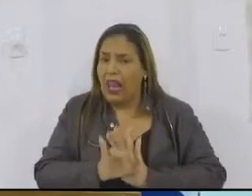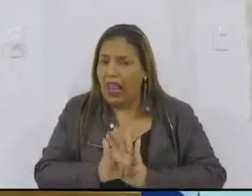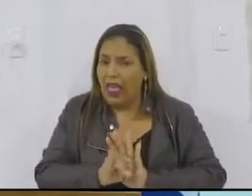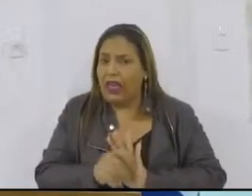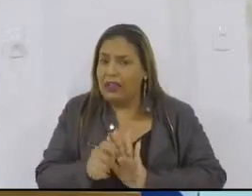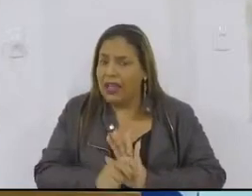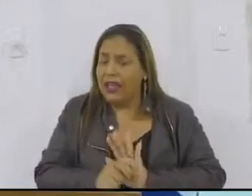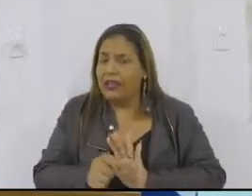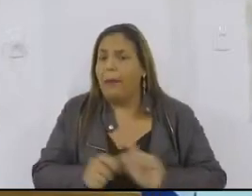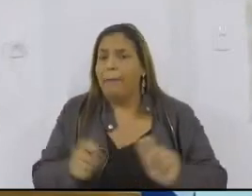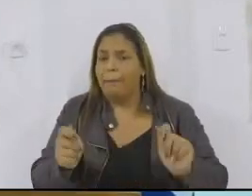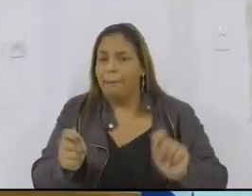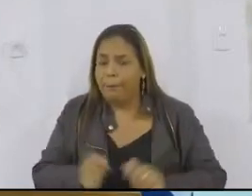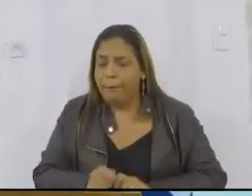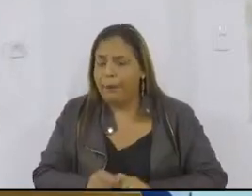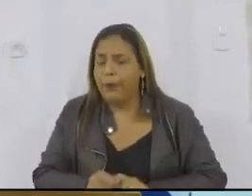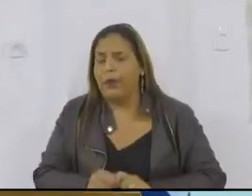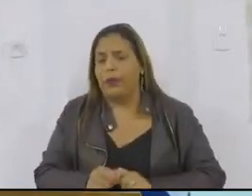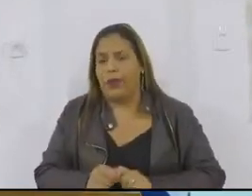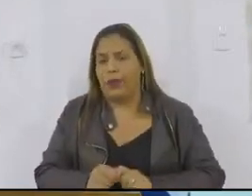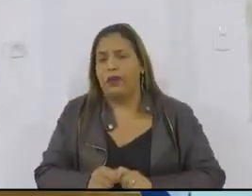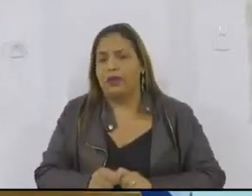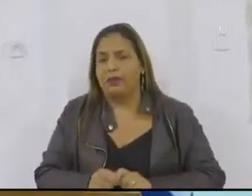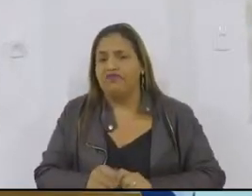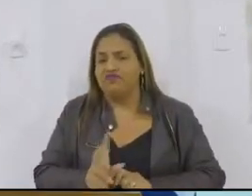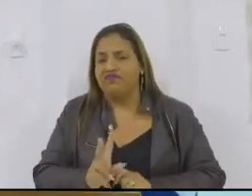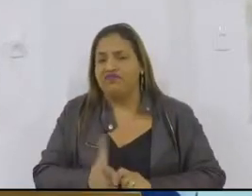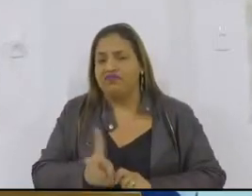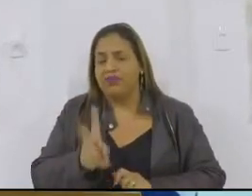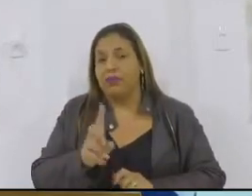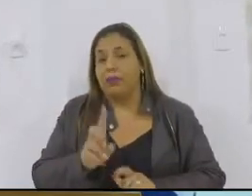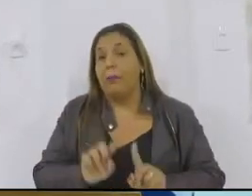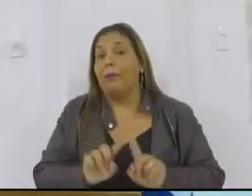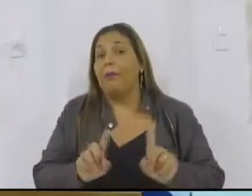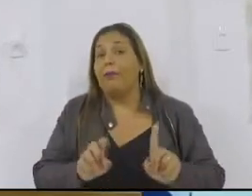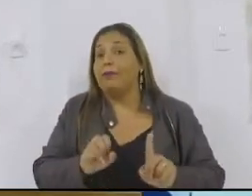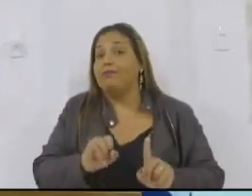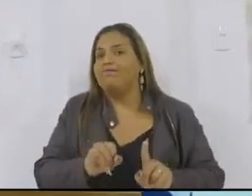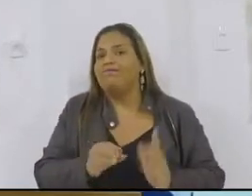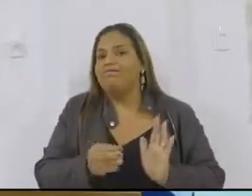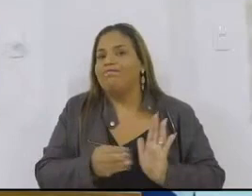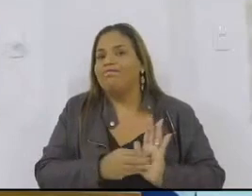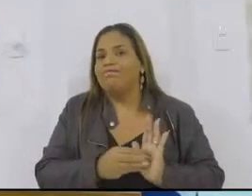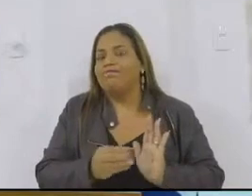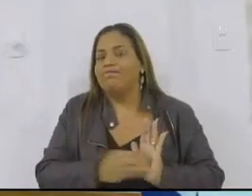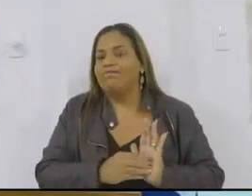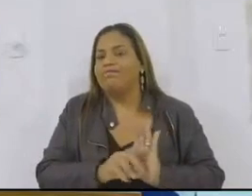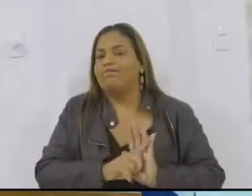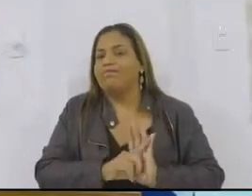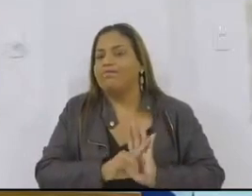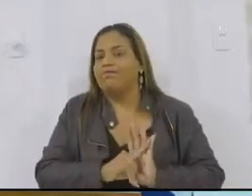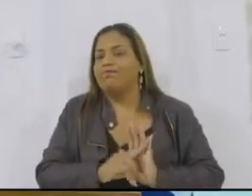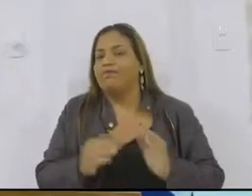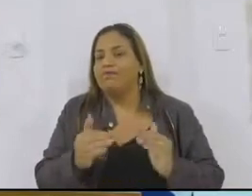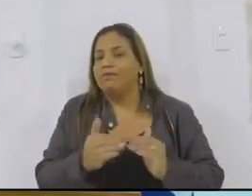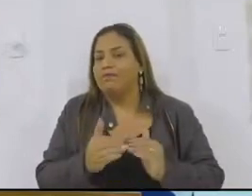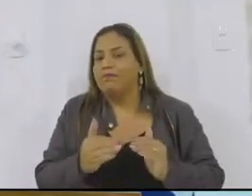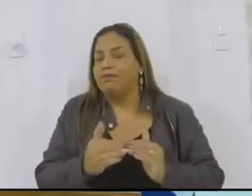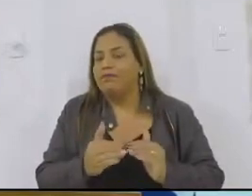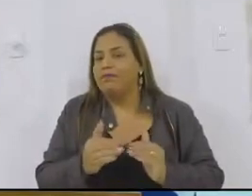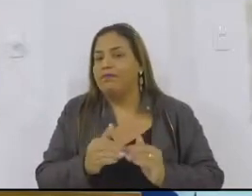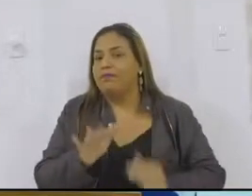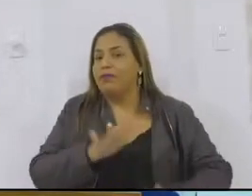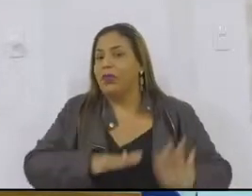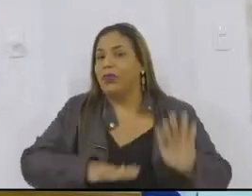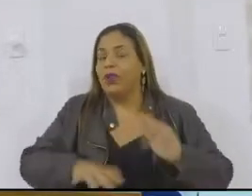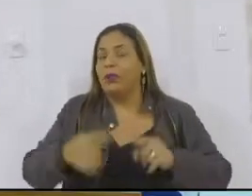possa abraçar esse transporte. Agora, se não tiver dentro das normas, né, a gente sabe que o seguro de passageiro, de vans, não é, simples, não